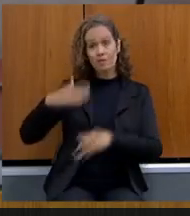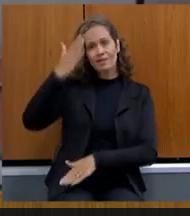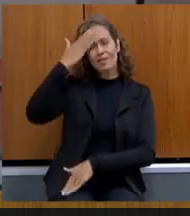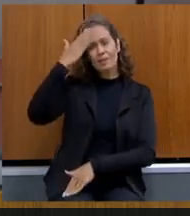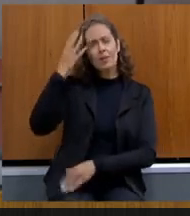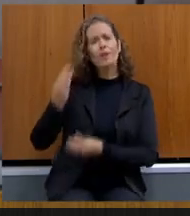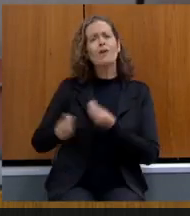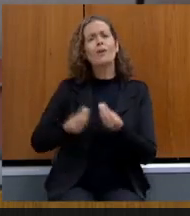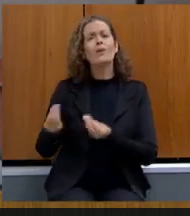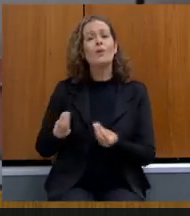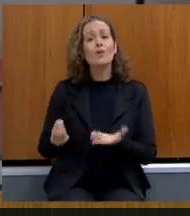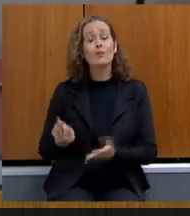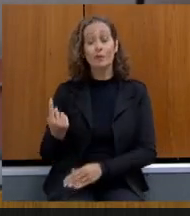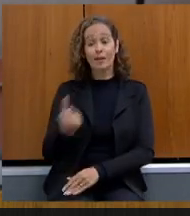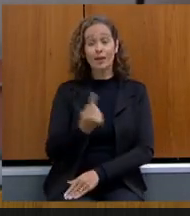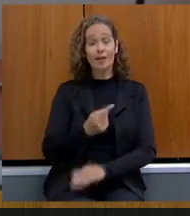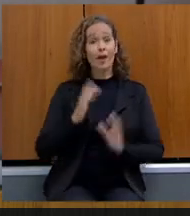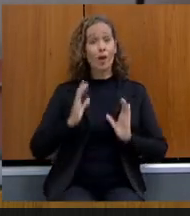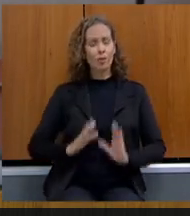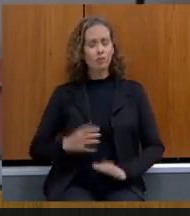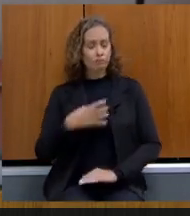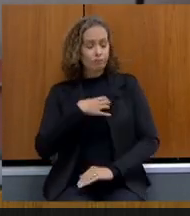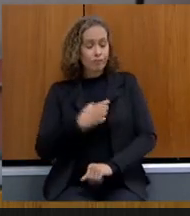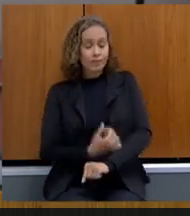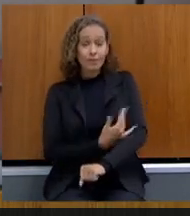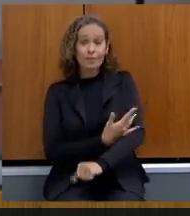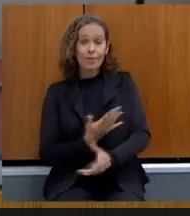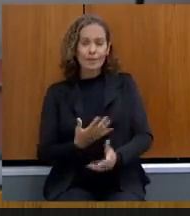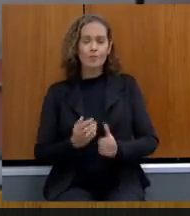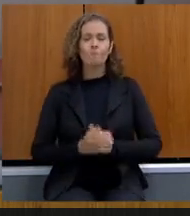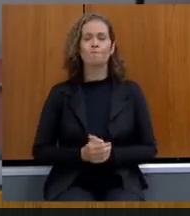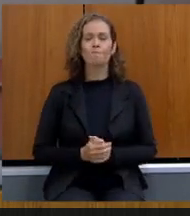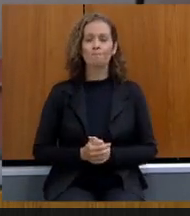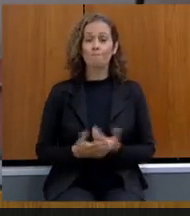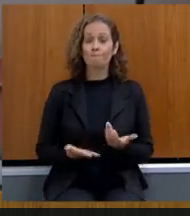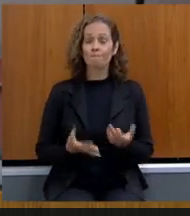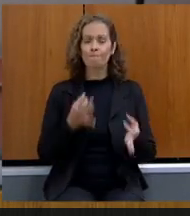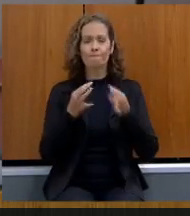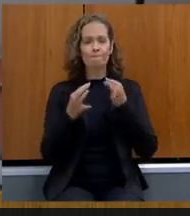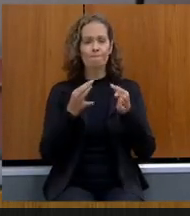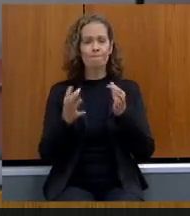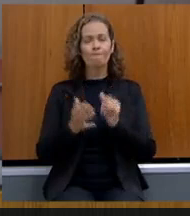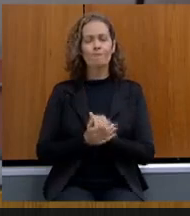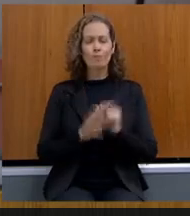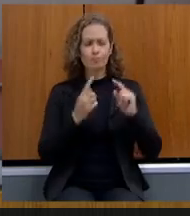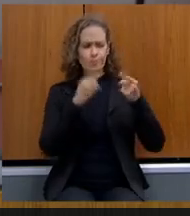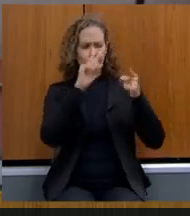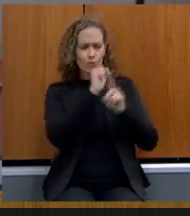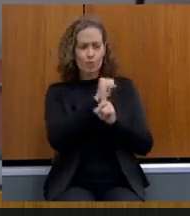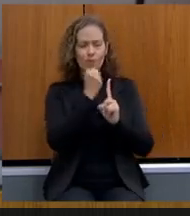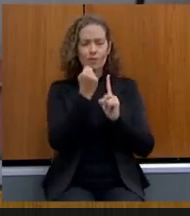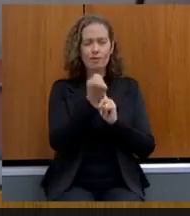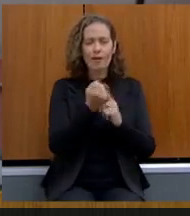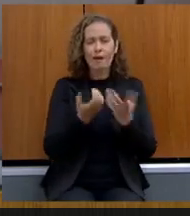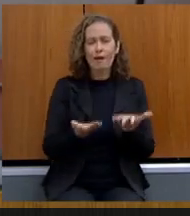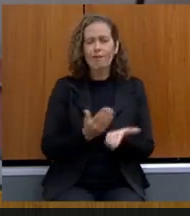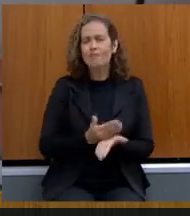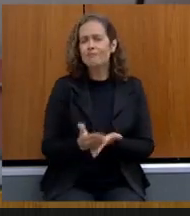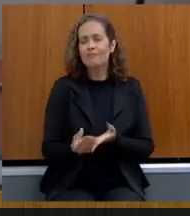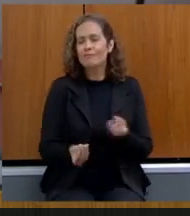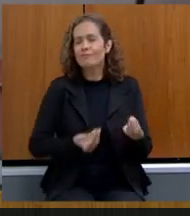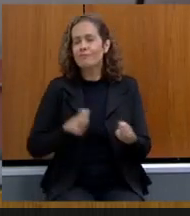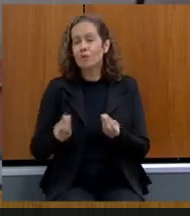E eles separavam a palavras em relação ao sentimento eu acho que a reconstrução social se inicia nesse